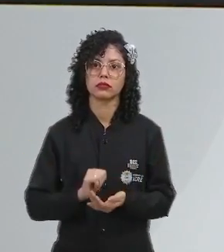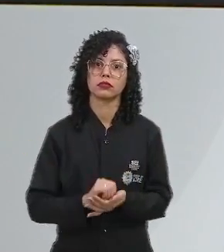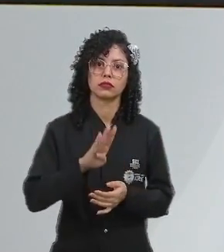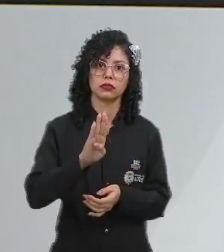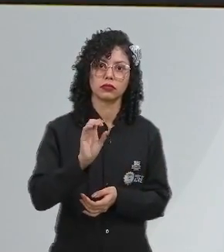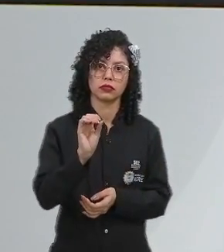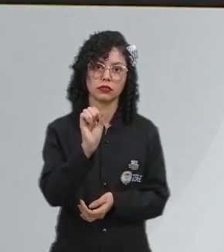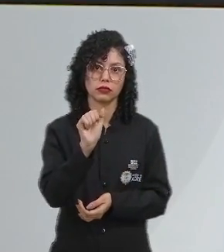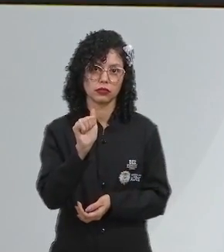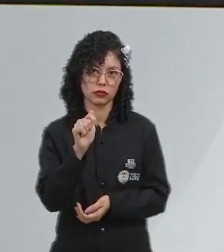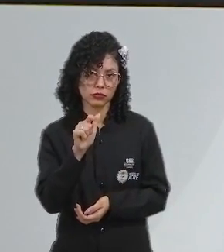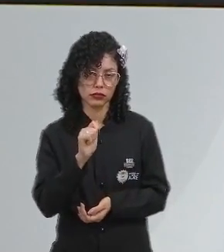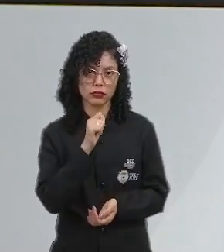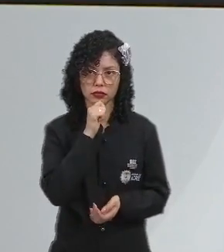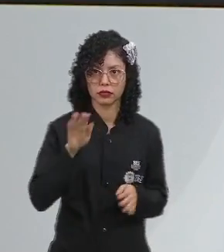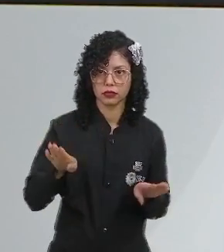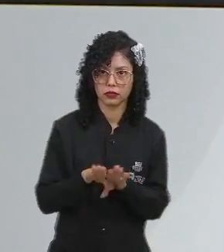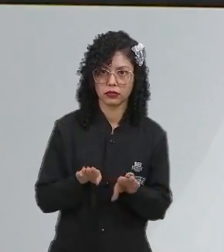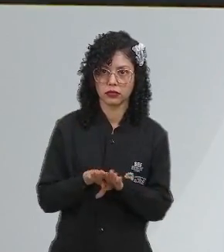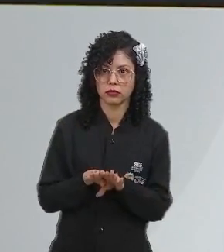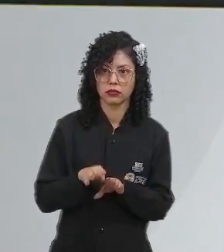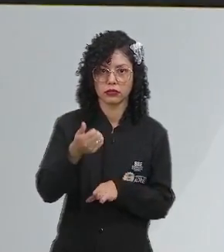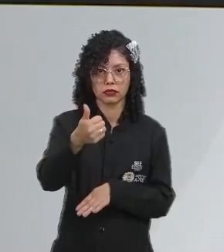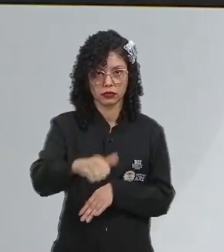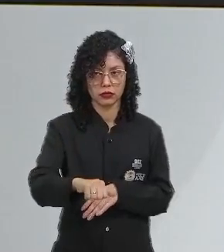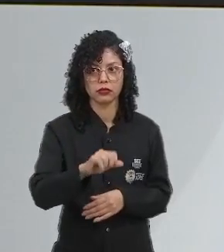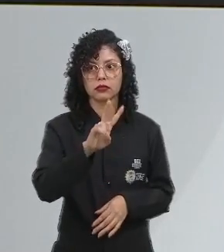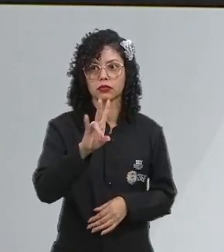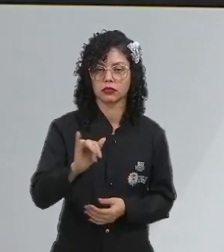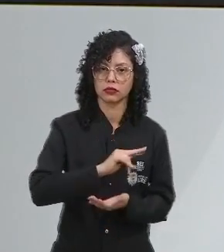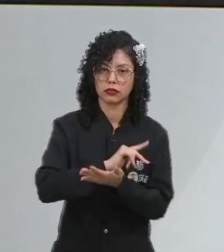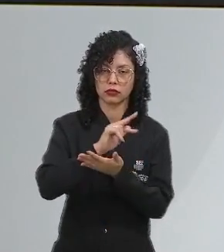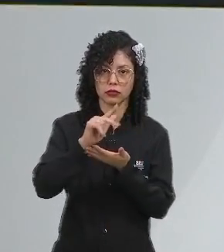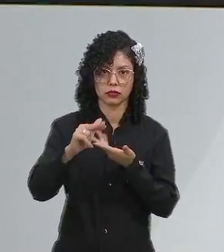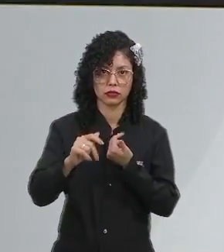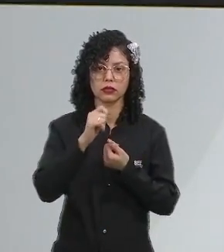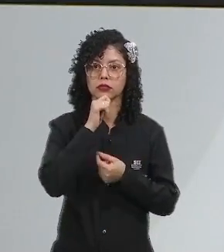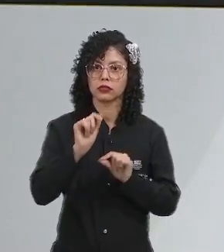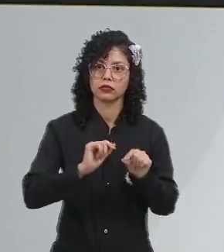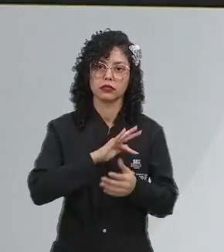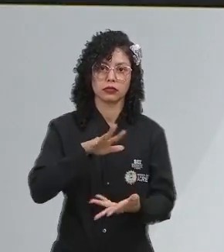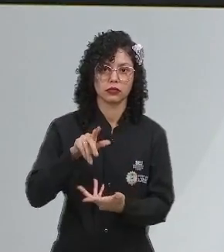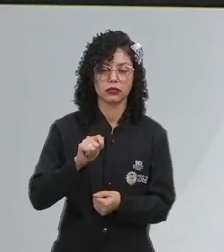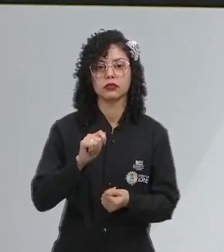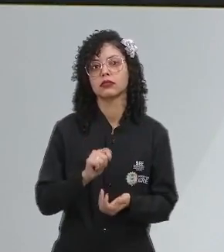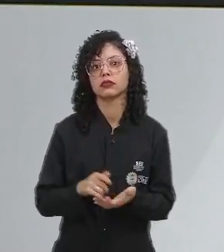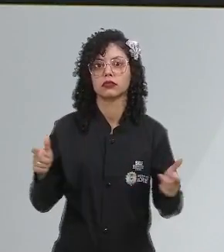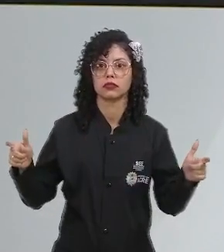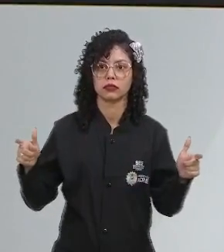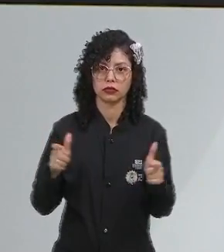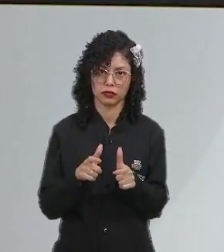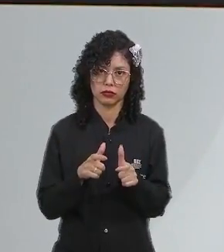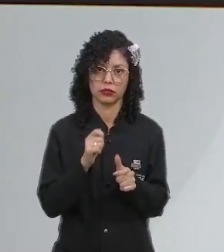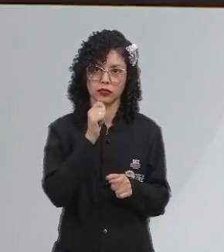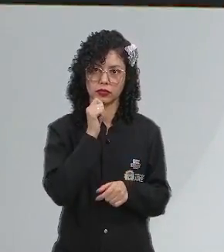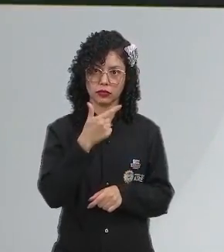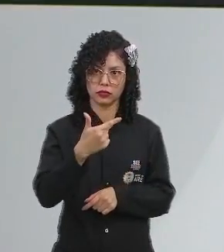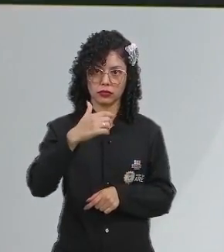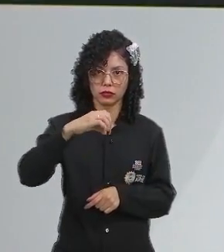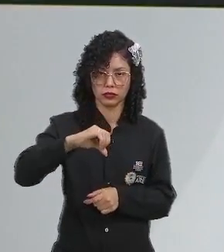de Valores no Brasil também despencou e vários países capitalistas do mundo também sucumbiram com a crise de